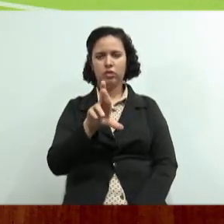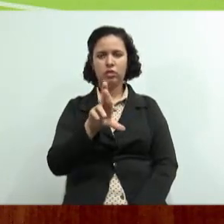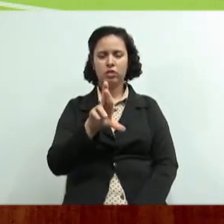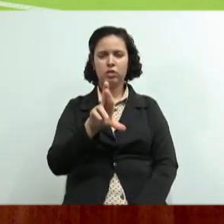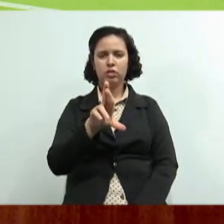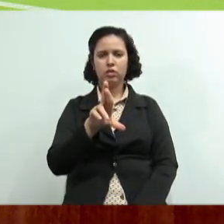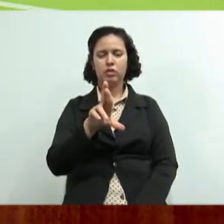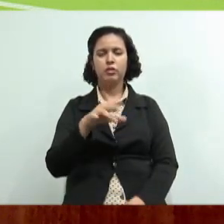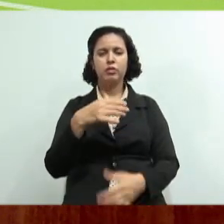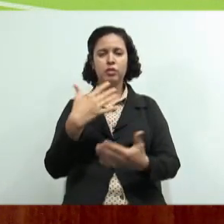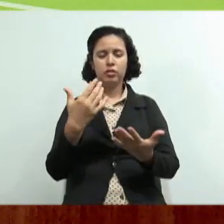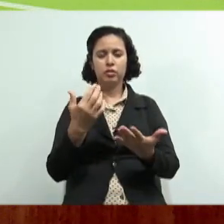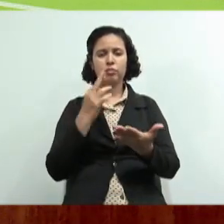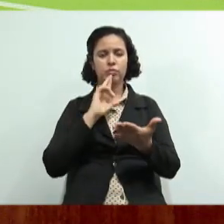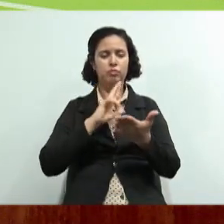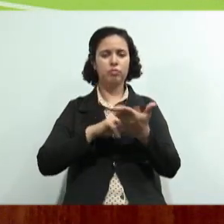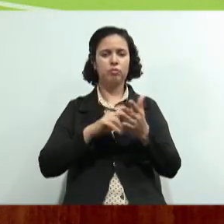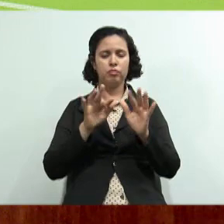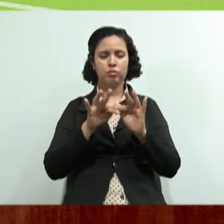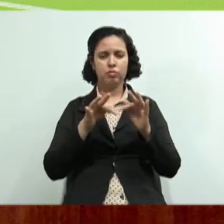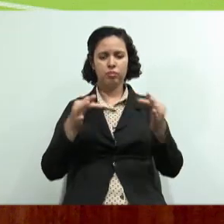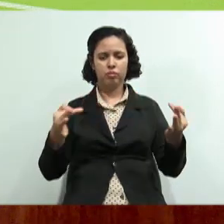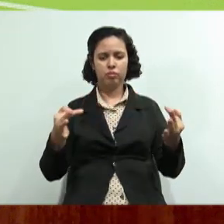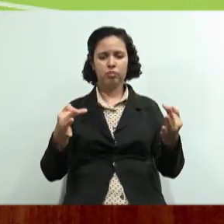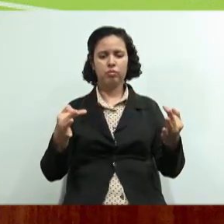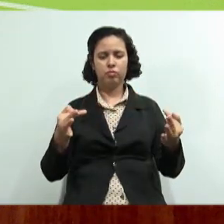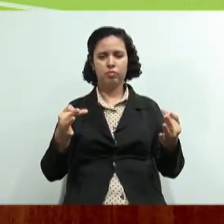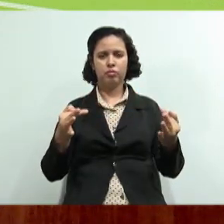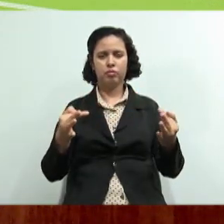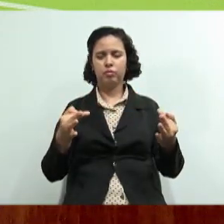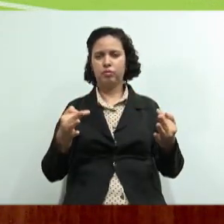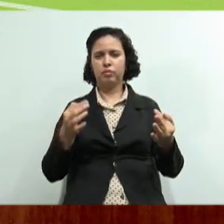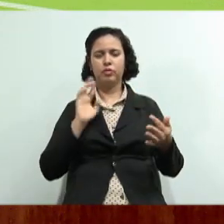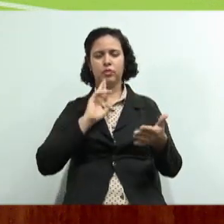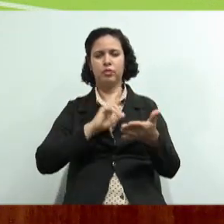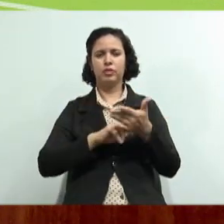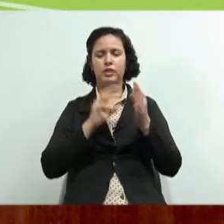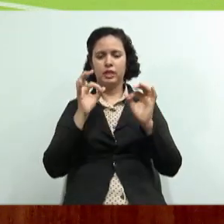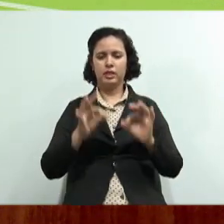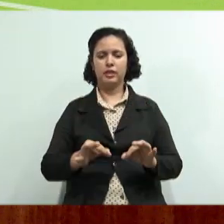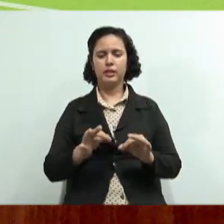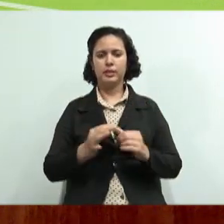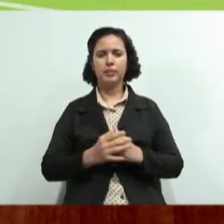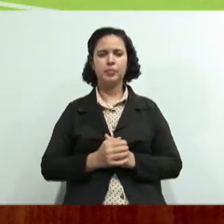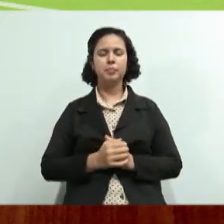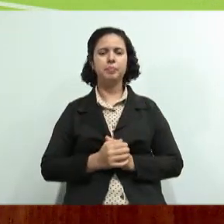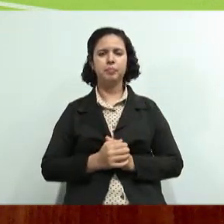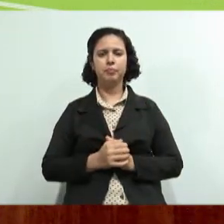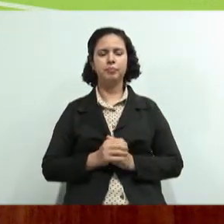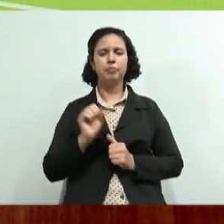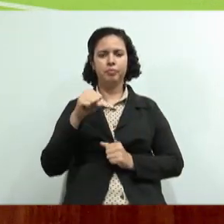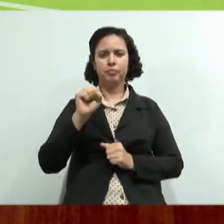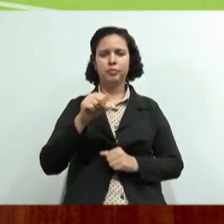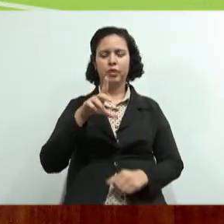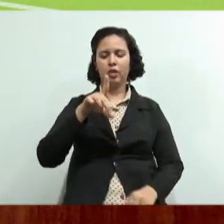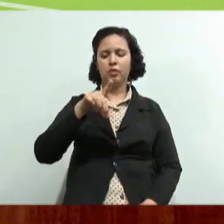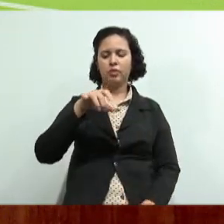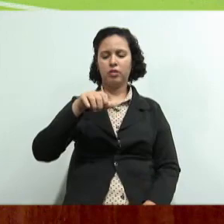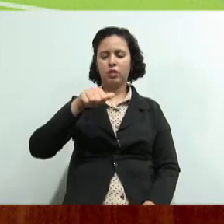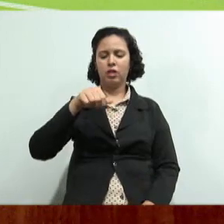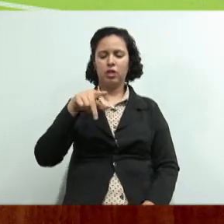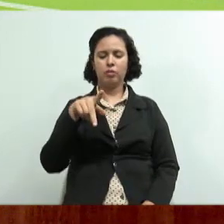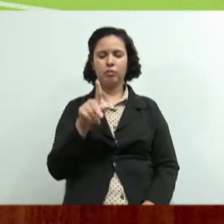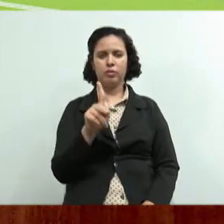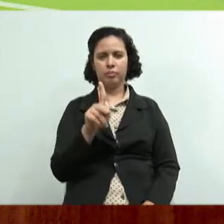a resposta é bem simples, todos que se manifestaram responderam corretamente. De fato, é o DAP, a Declaração de Aptidão